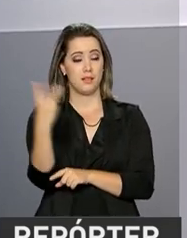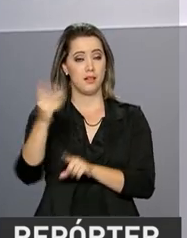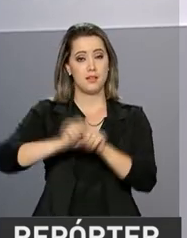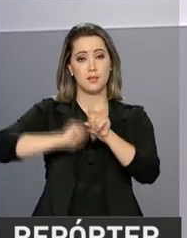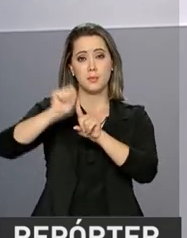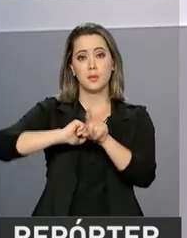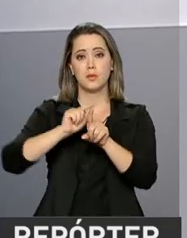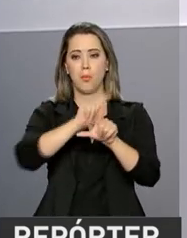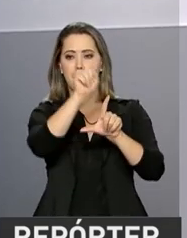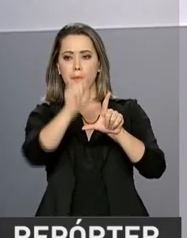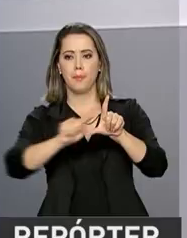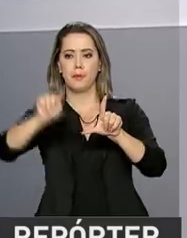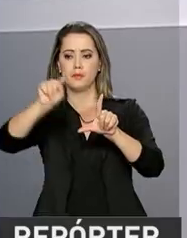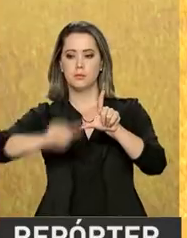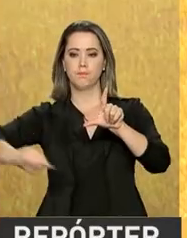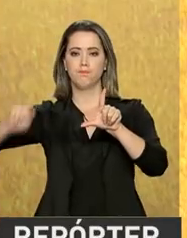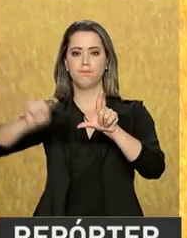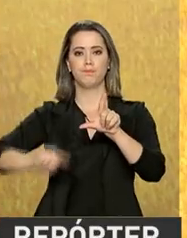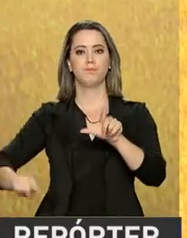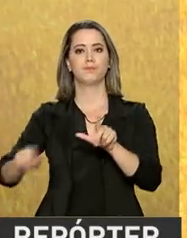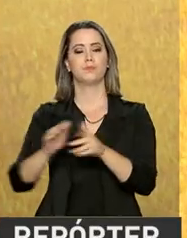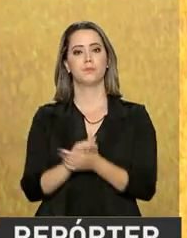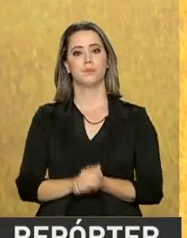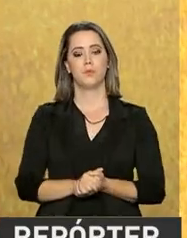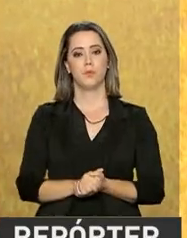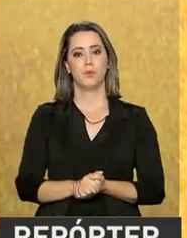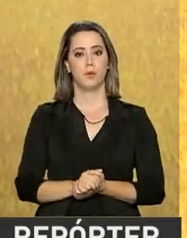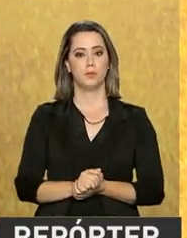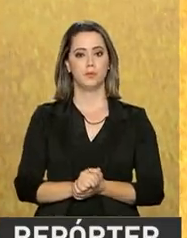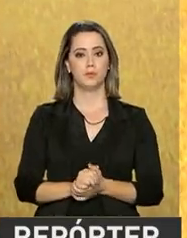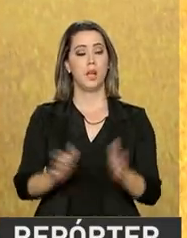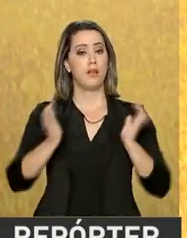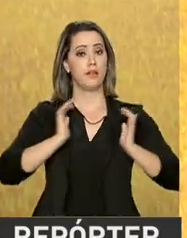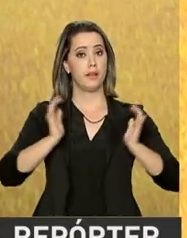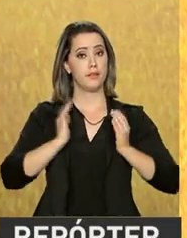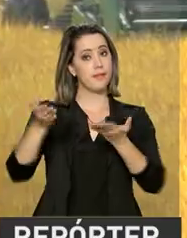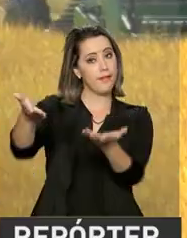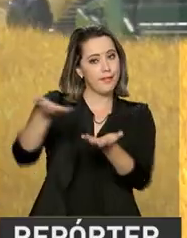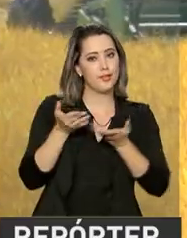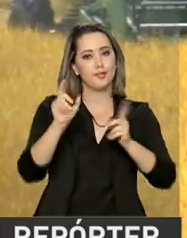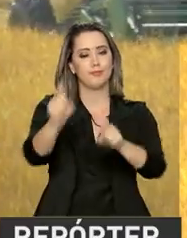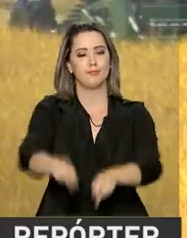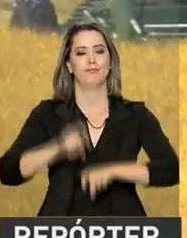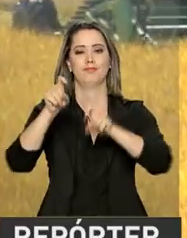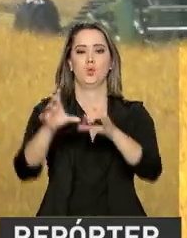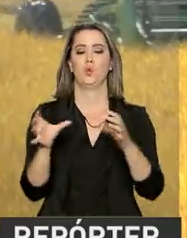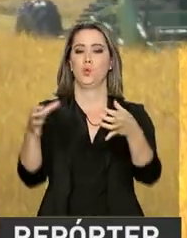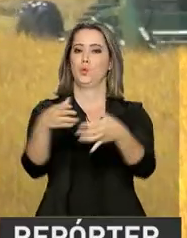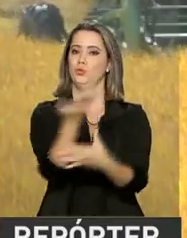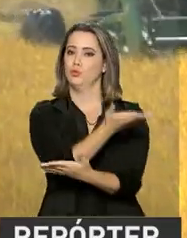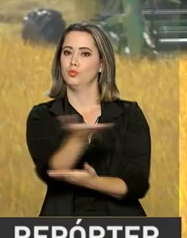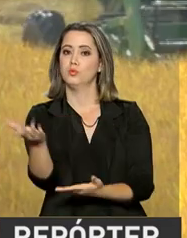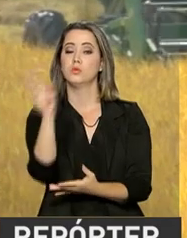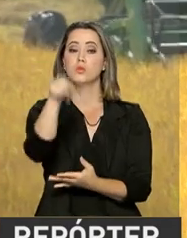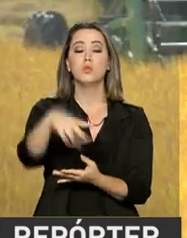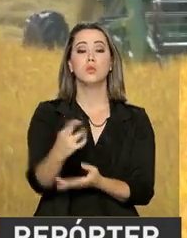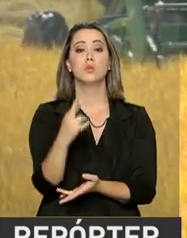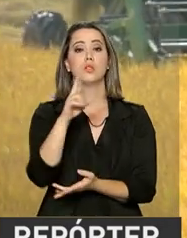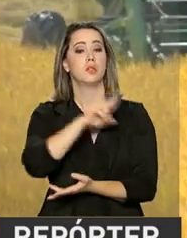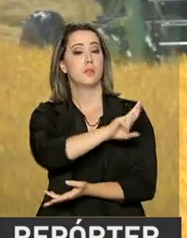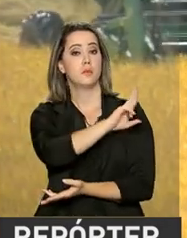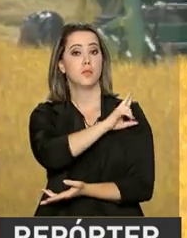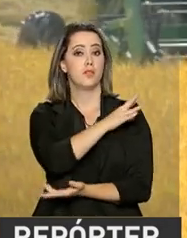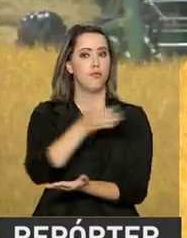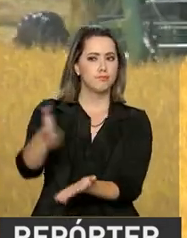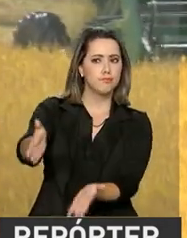quedas consecutivas a riqueza que vem do campo o setor foi o responsável por puxar a